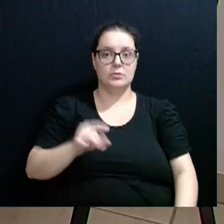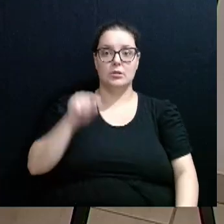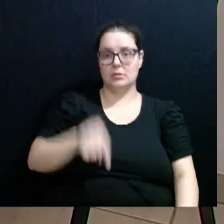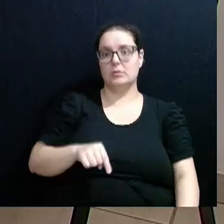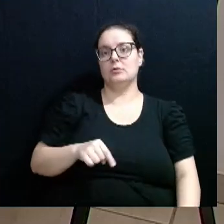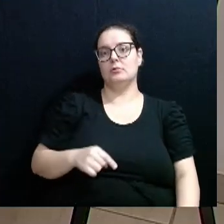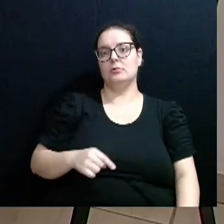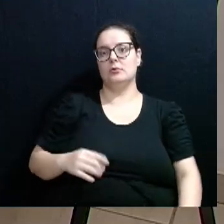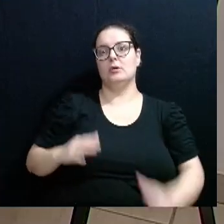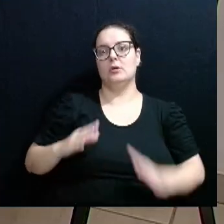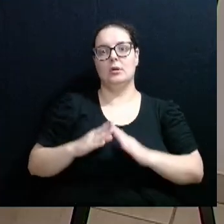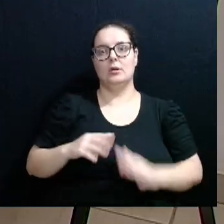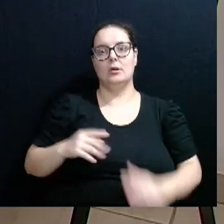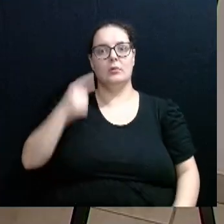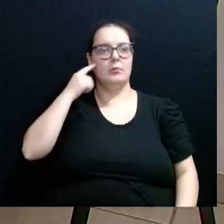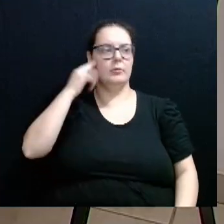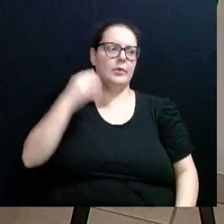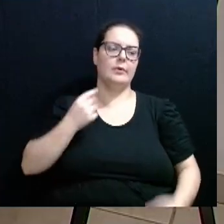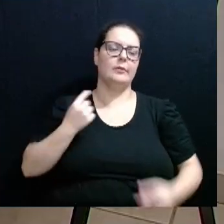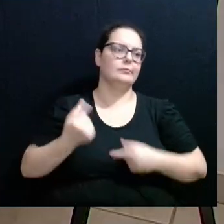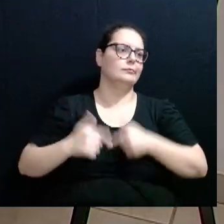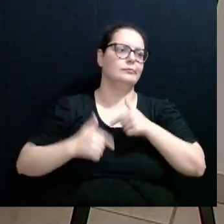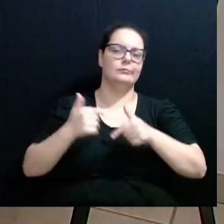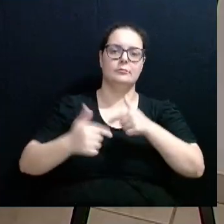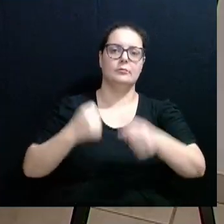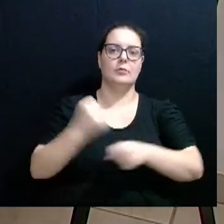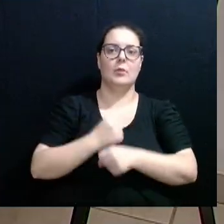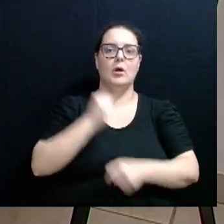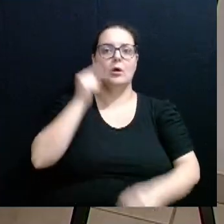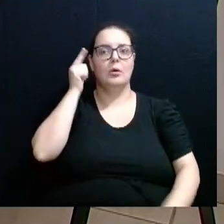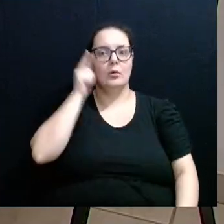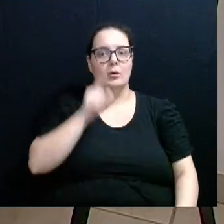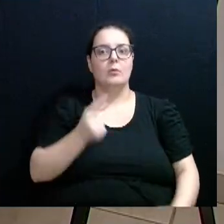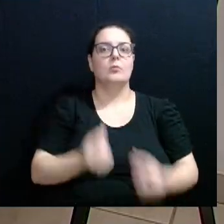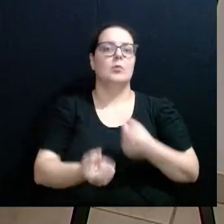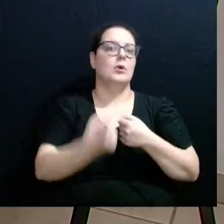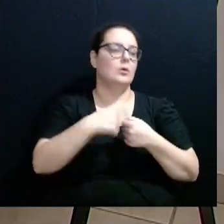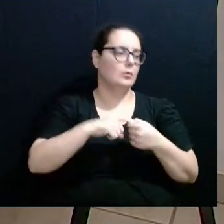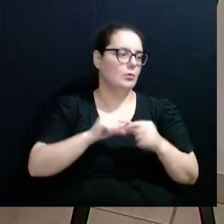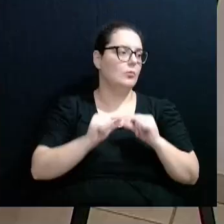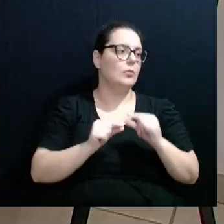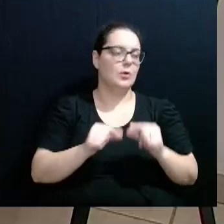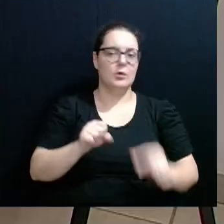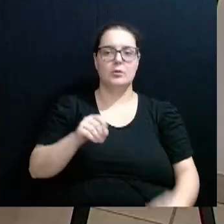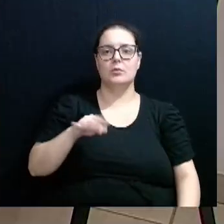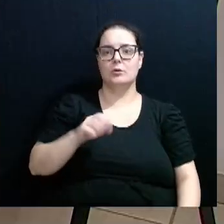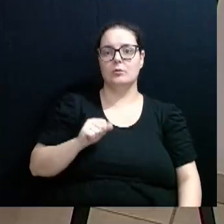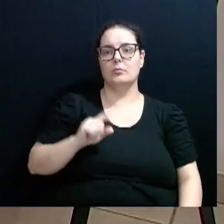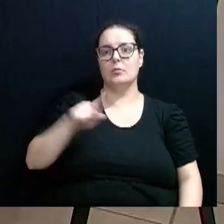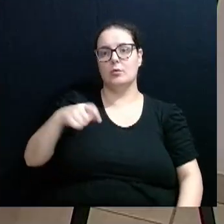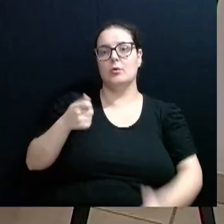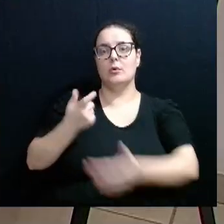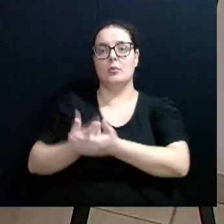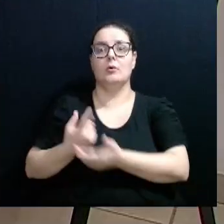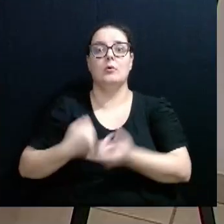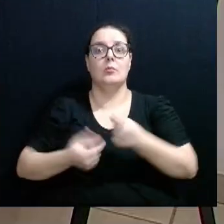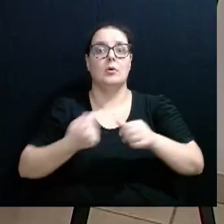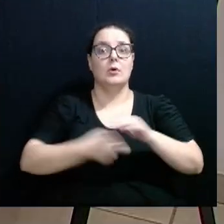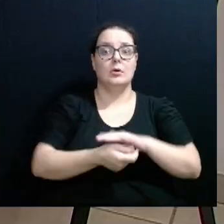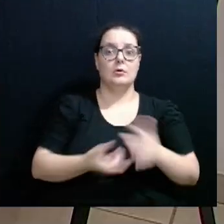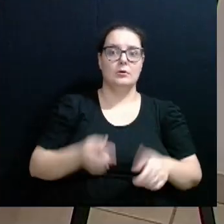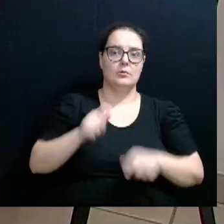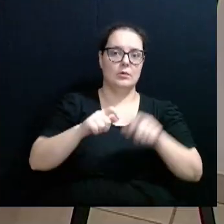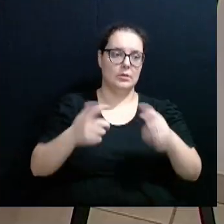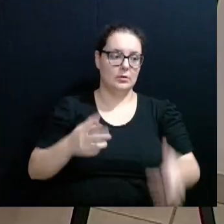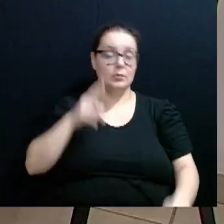vamos trabalhar para o Conseguir pouquinho que comprar alguma sobra, coisa. ou comprar a próxima coisa ou pagar o investimento. Então as pessoas viram que deu certo e